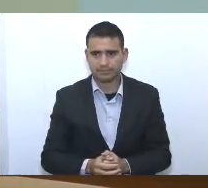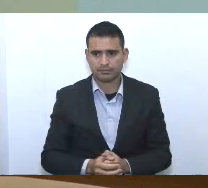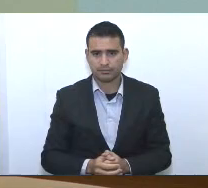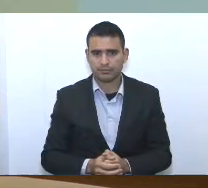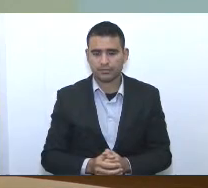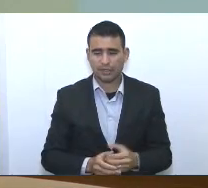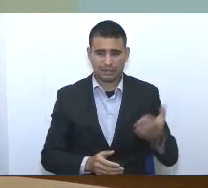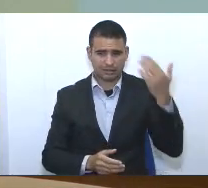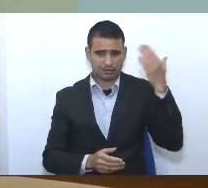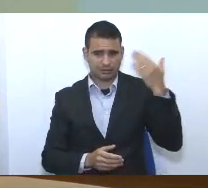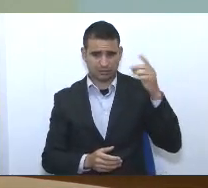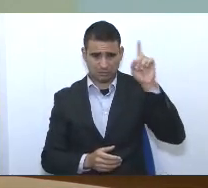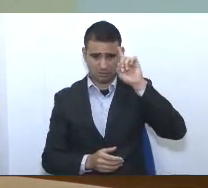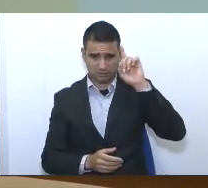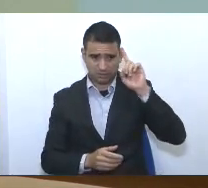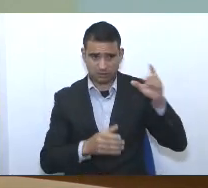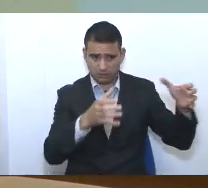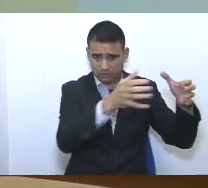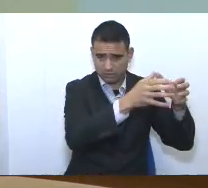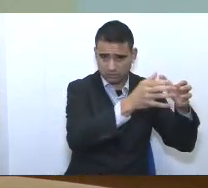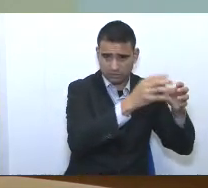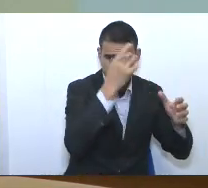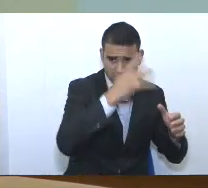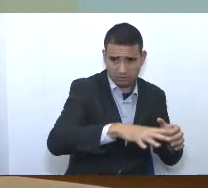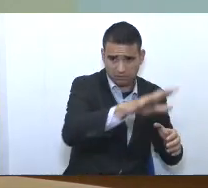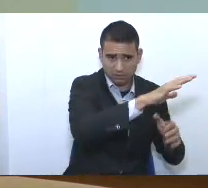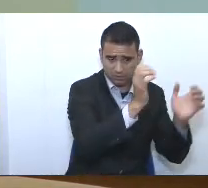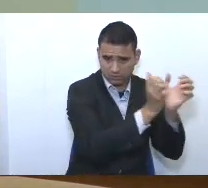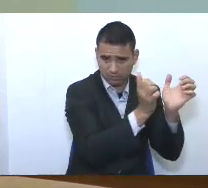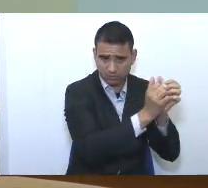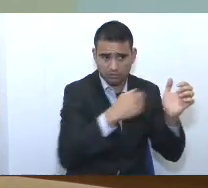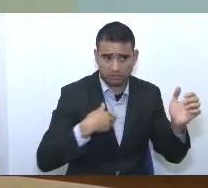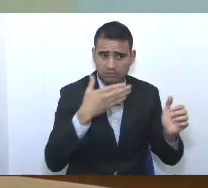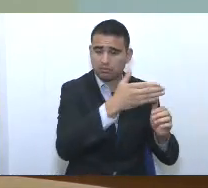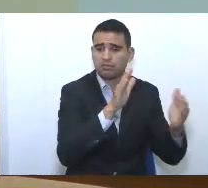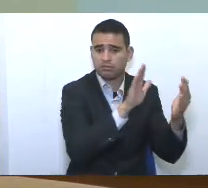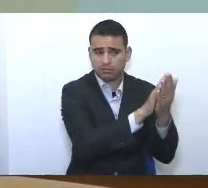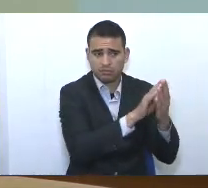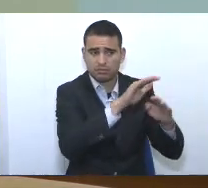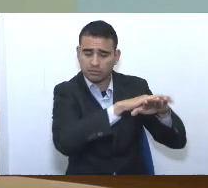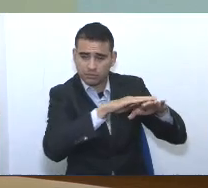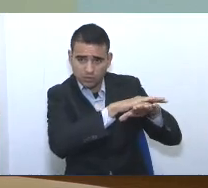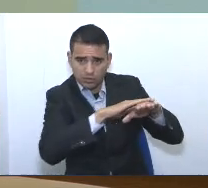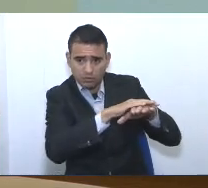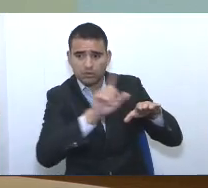a conversa lá com os moradores na Vila Operária, inclusive o prefeito teve lá, o senhor,